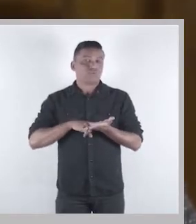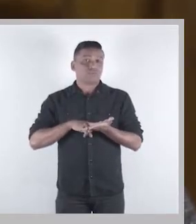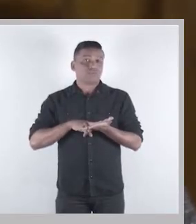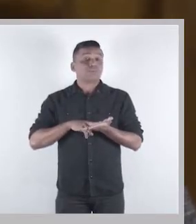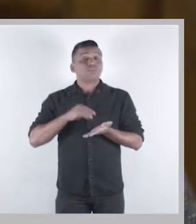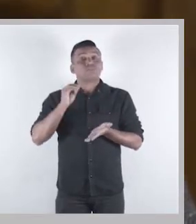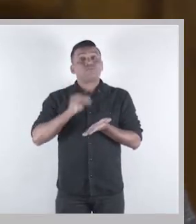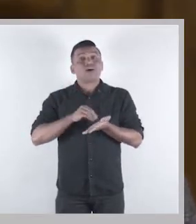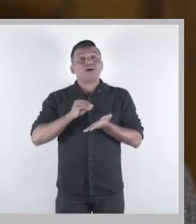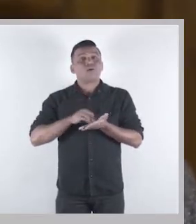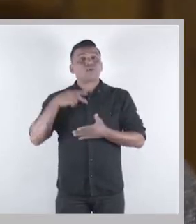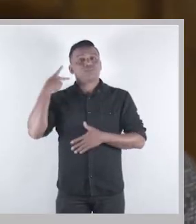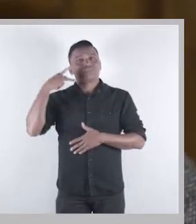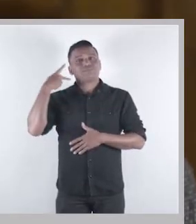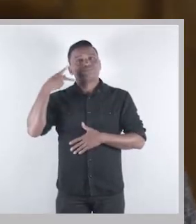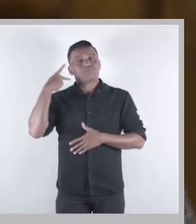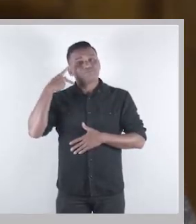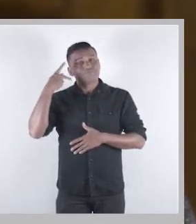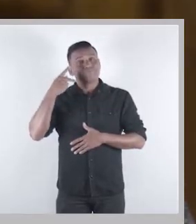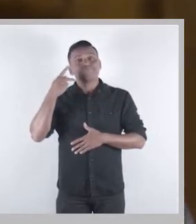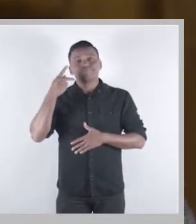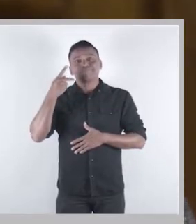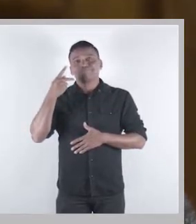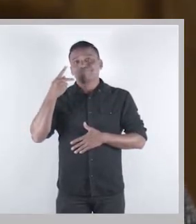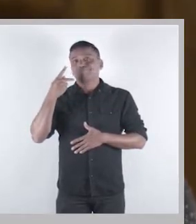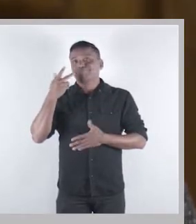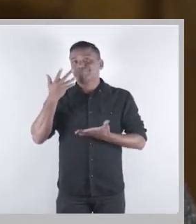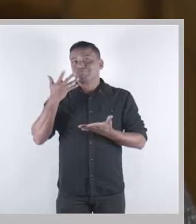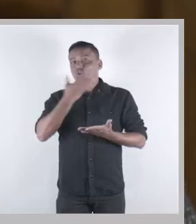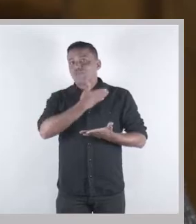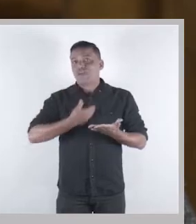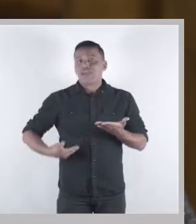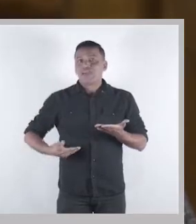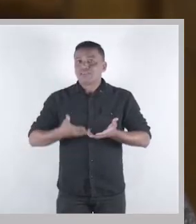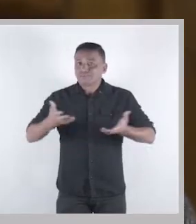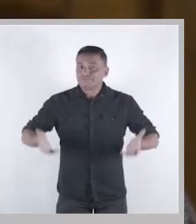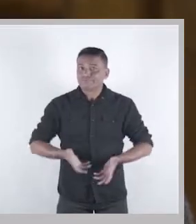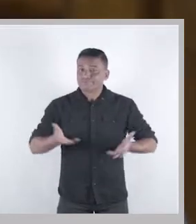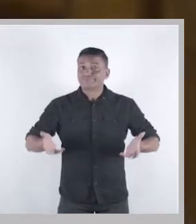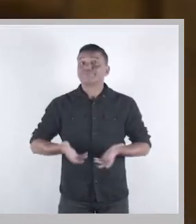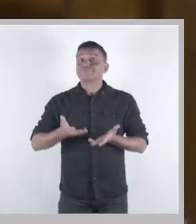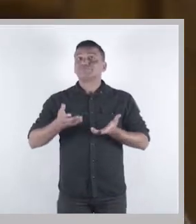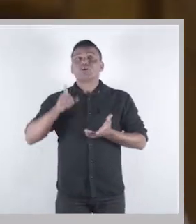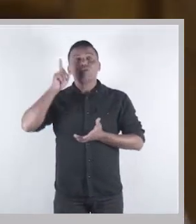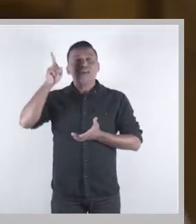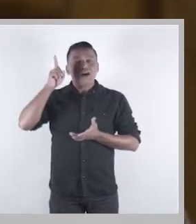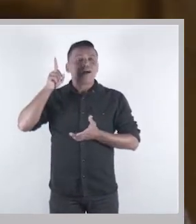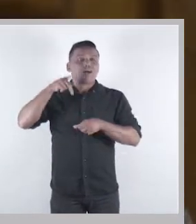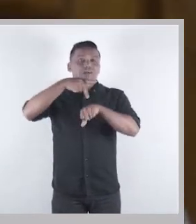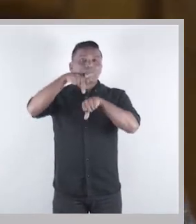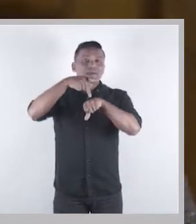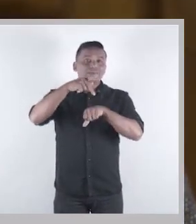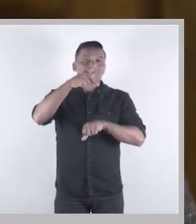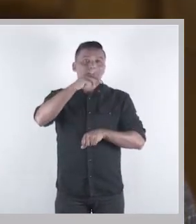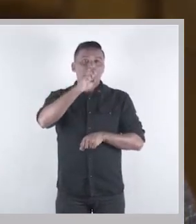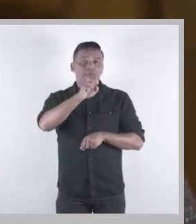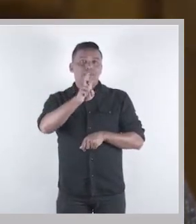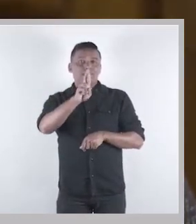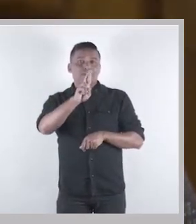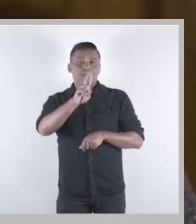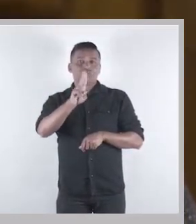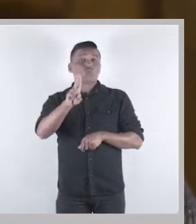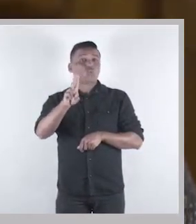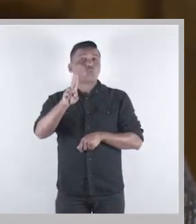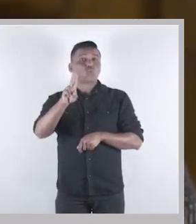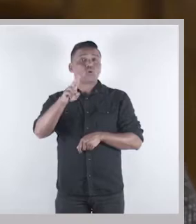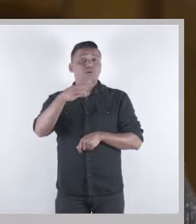da Fundação Biblioteca Nacional ela existe esse ano tá fazendo 30 anos que ela existe ele já publicaram mais de 1000 livros né